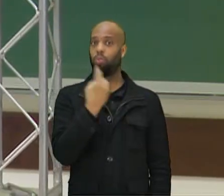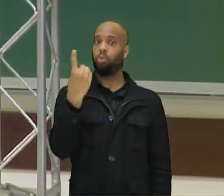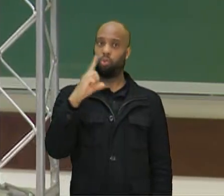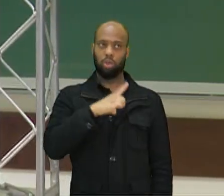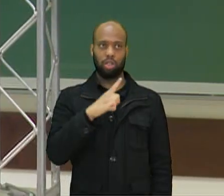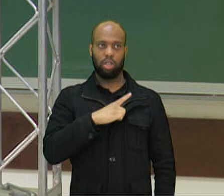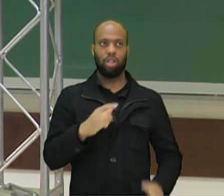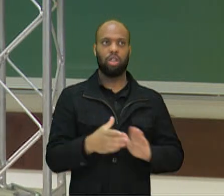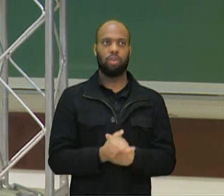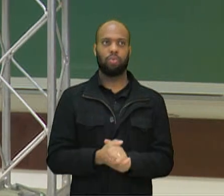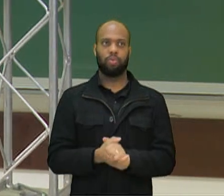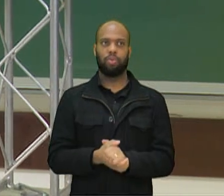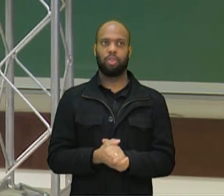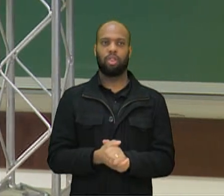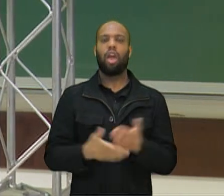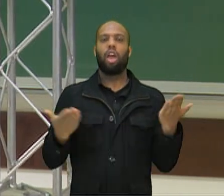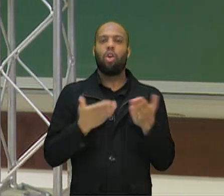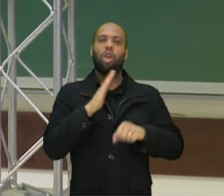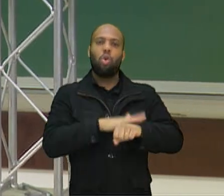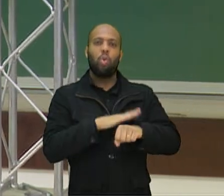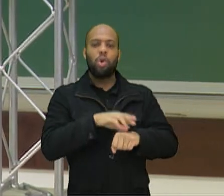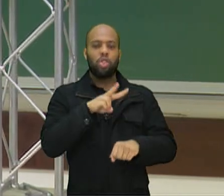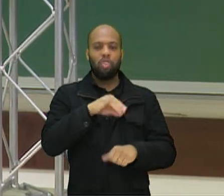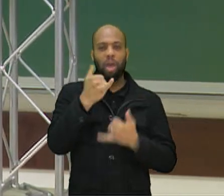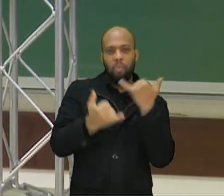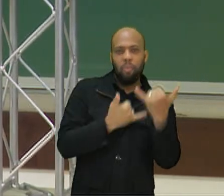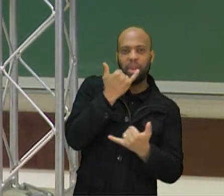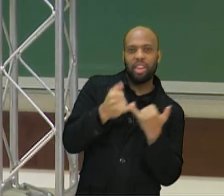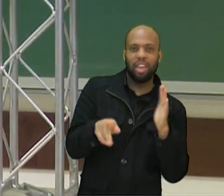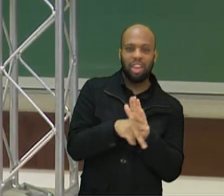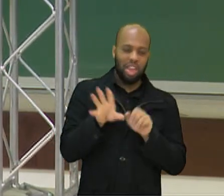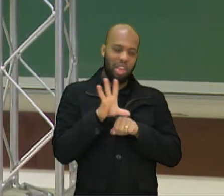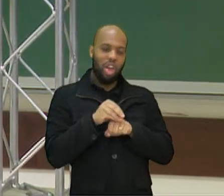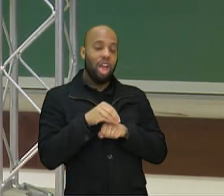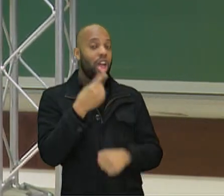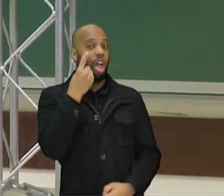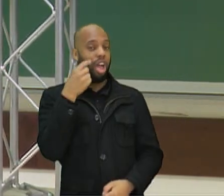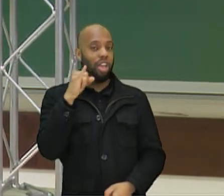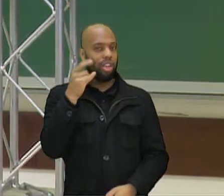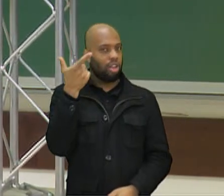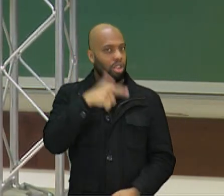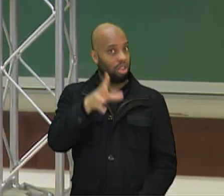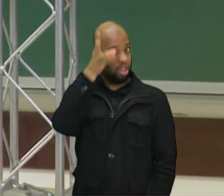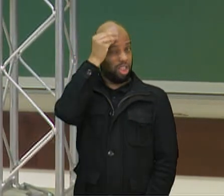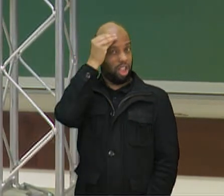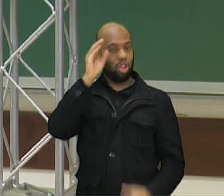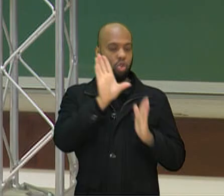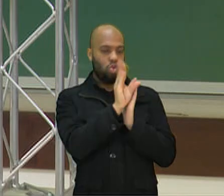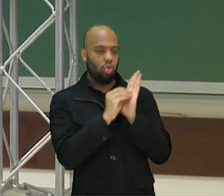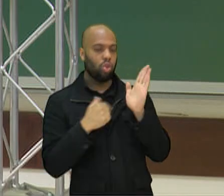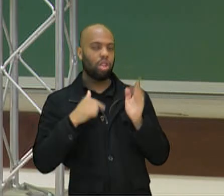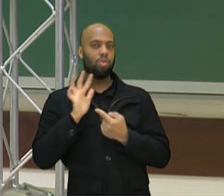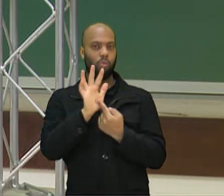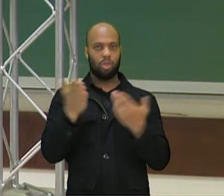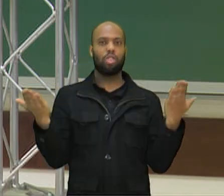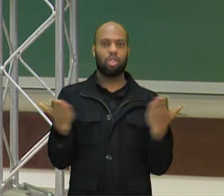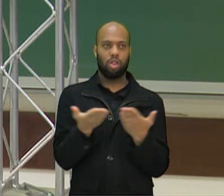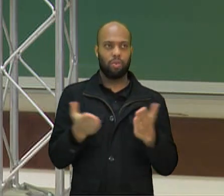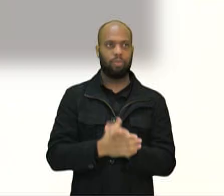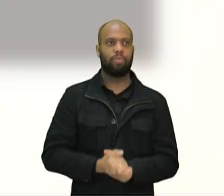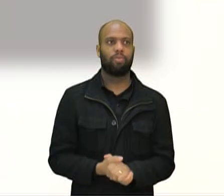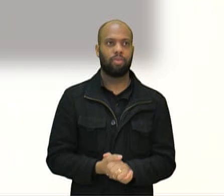nosso quiz aqui. É o momento que a gente vai brincar com o conhecimento. Vamos ver se você fixou os conteúdos que foram trabalhados até o